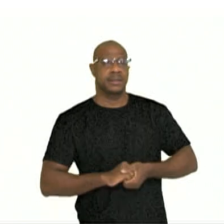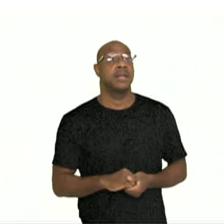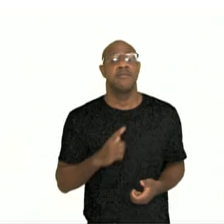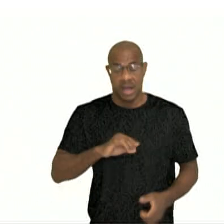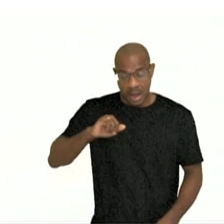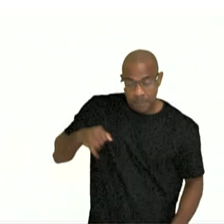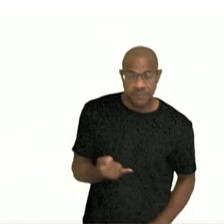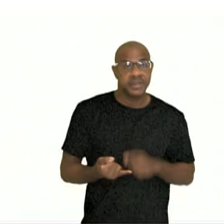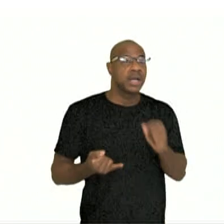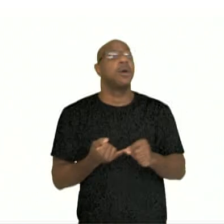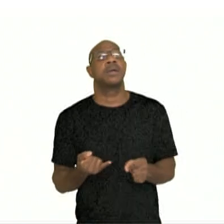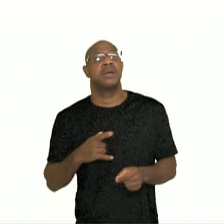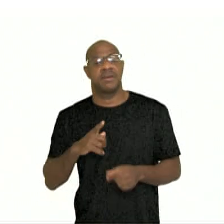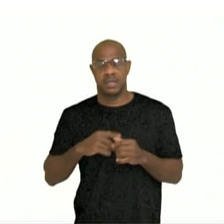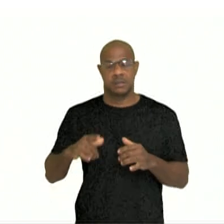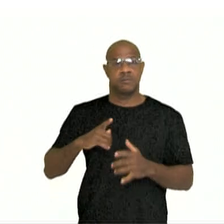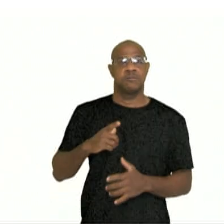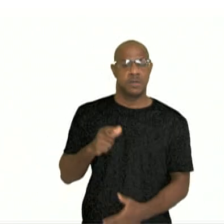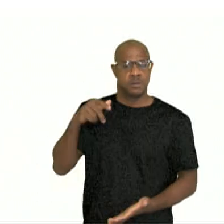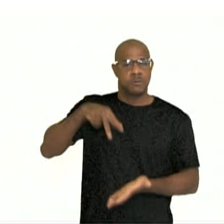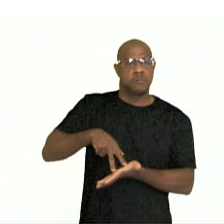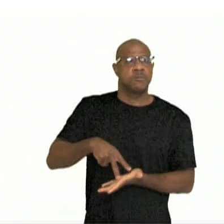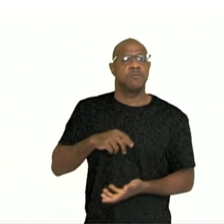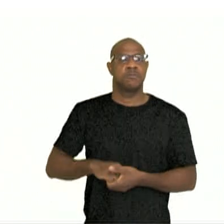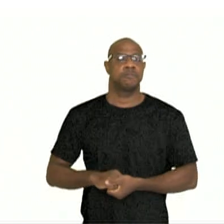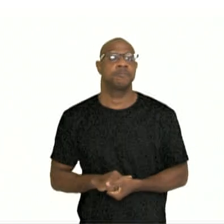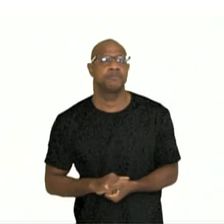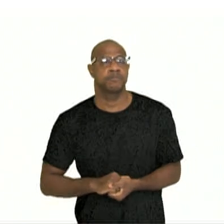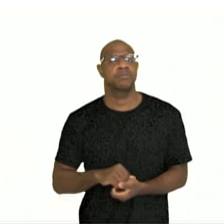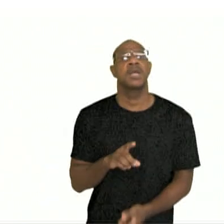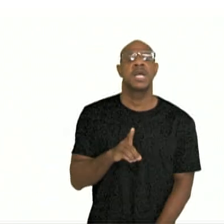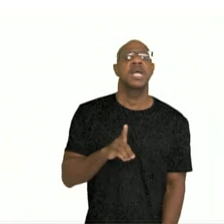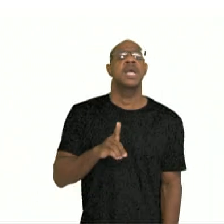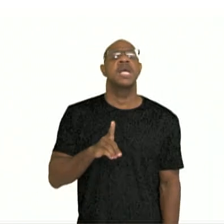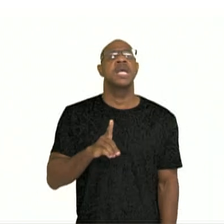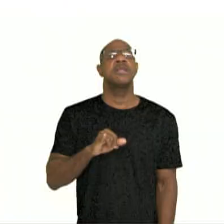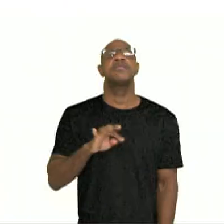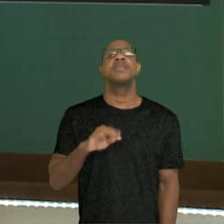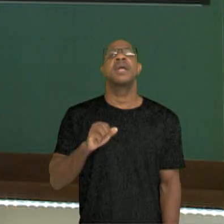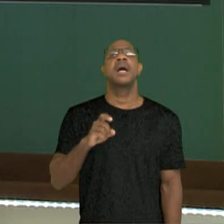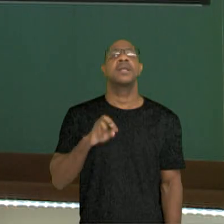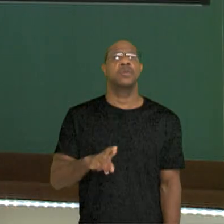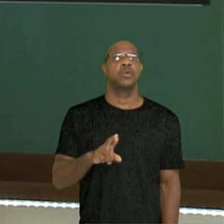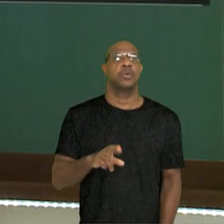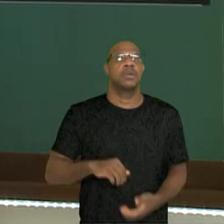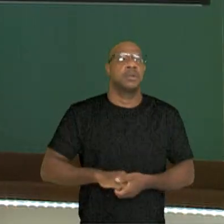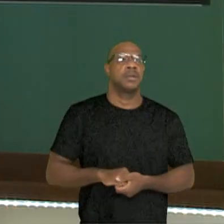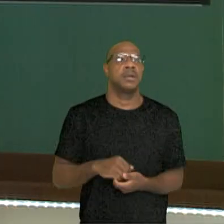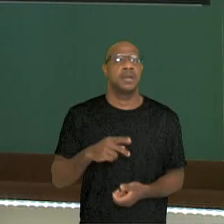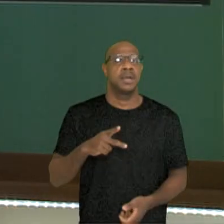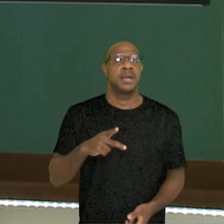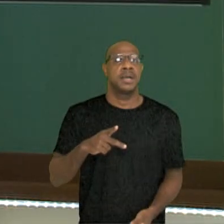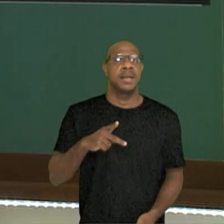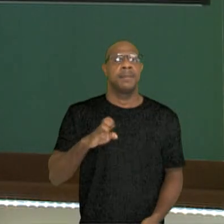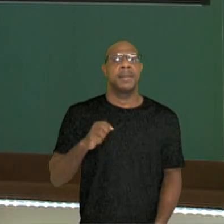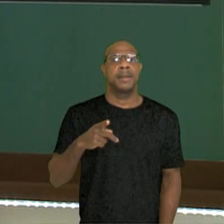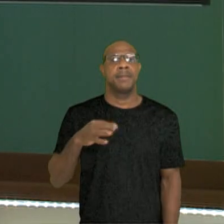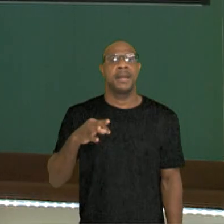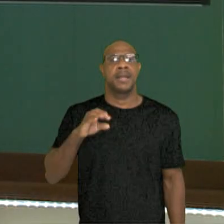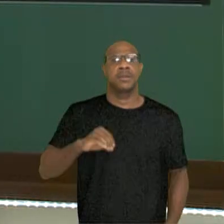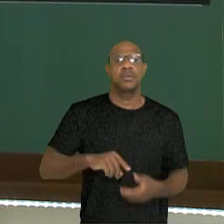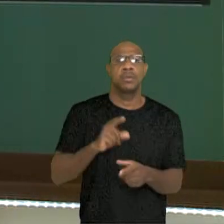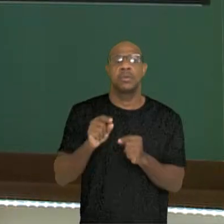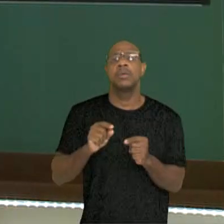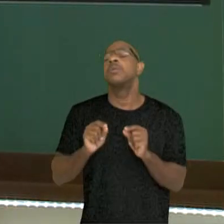das suas tropas e vai se autoproclamar ditador perpétuo. Lembra o que era ditador, pessoal? A gente tem a questão do poder do